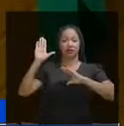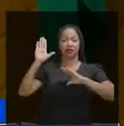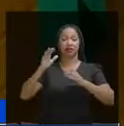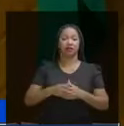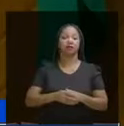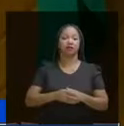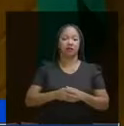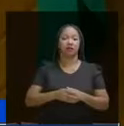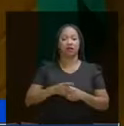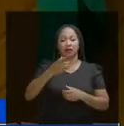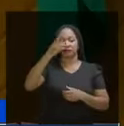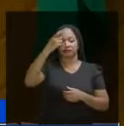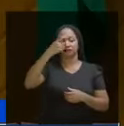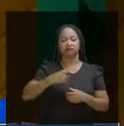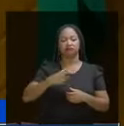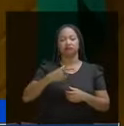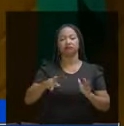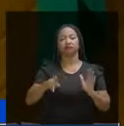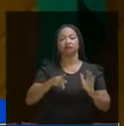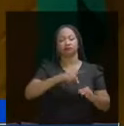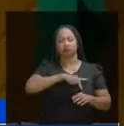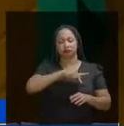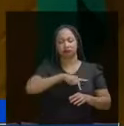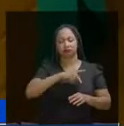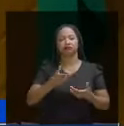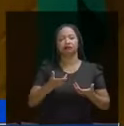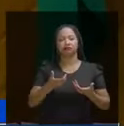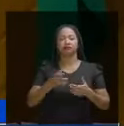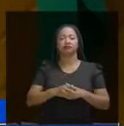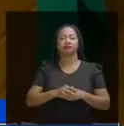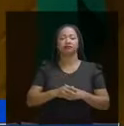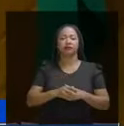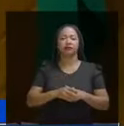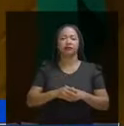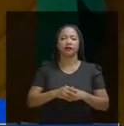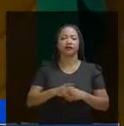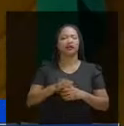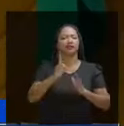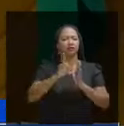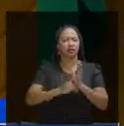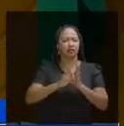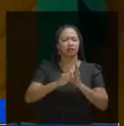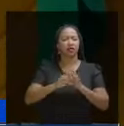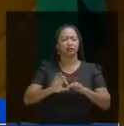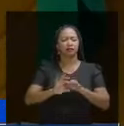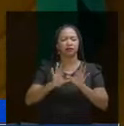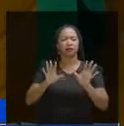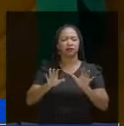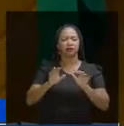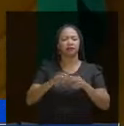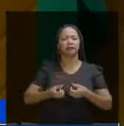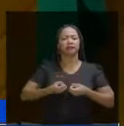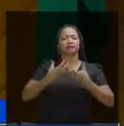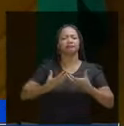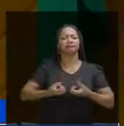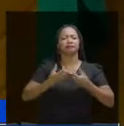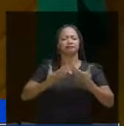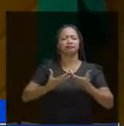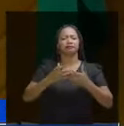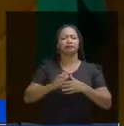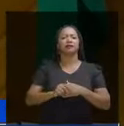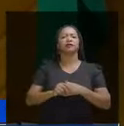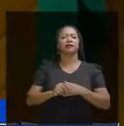que é pessoa pública. No caso de exercício do direito à liberdade de expressão, excelências, o